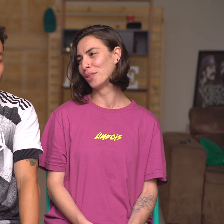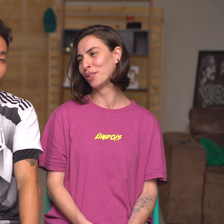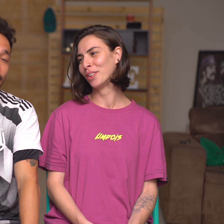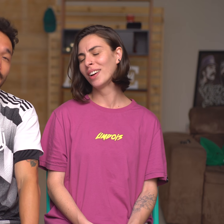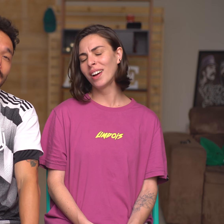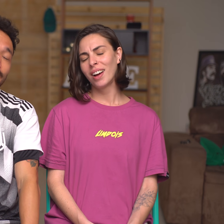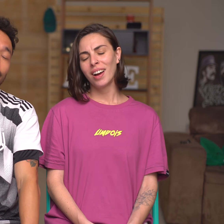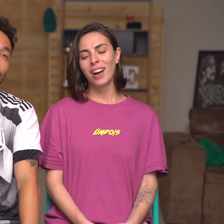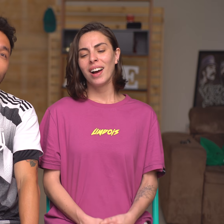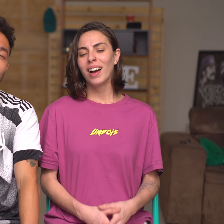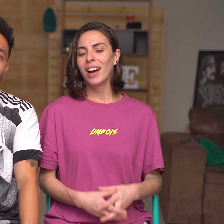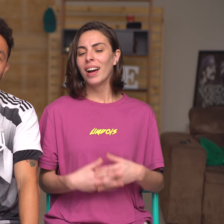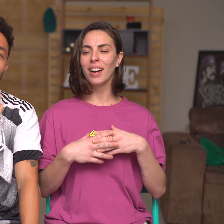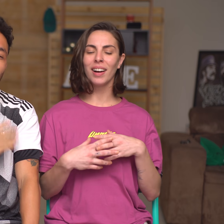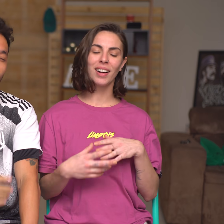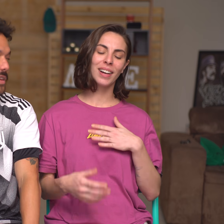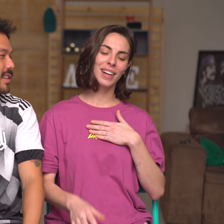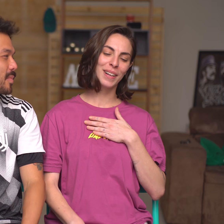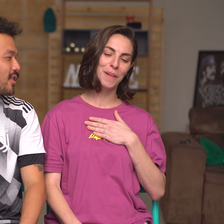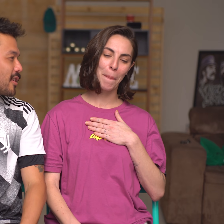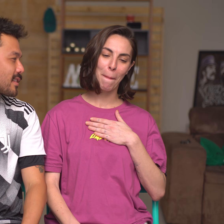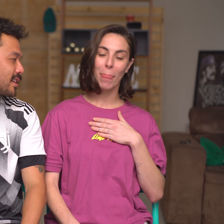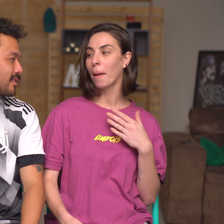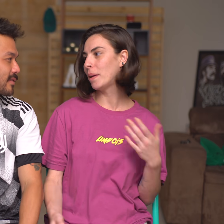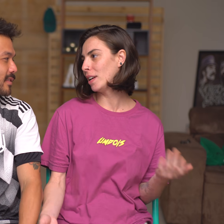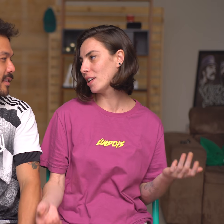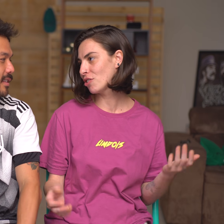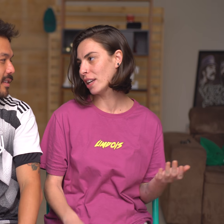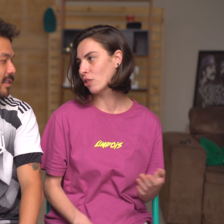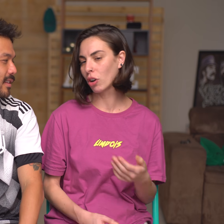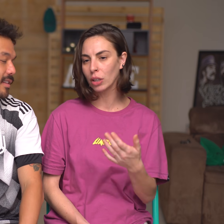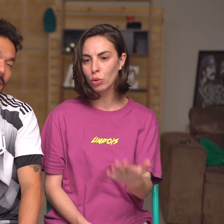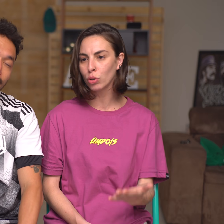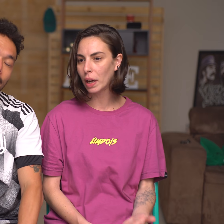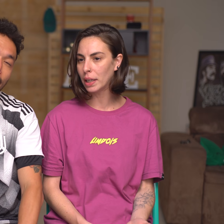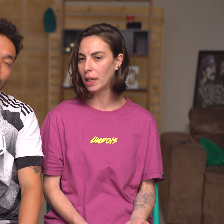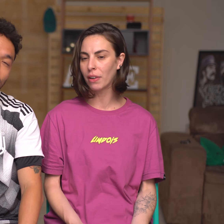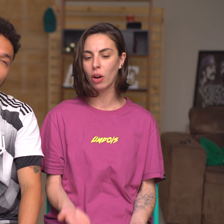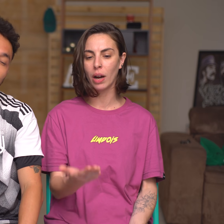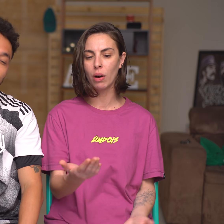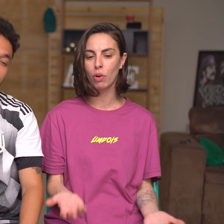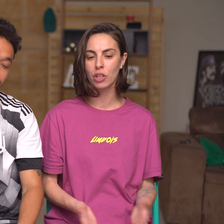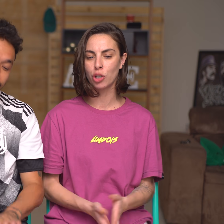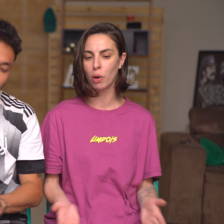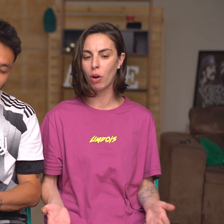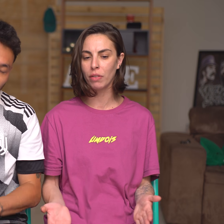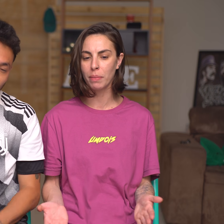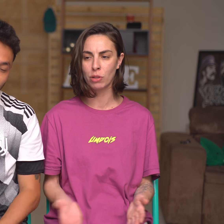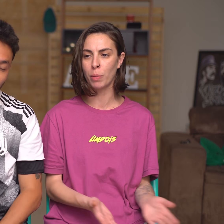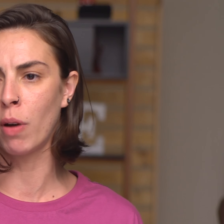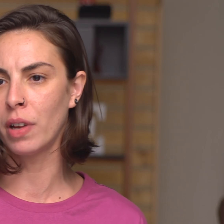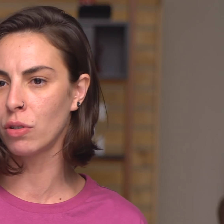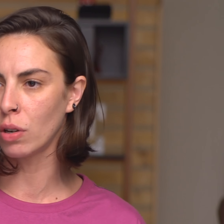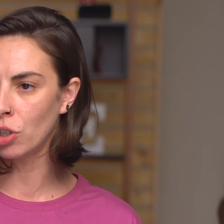com uma vozinha aveludada, mas uma cabeça espinhosa, né? Deixa, ele coloca tudo ali. Ele fala, olha, álcool a gente